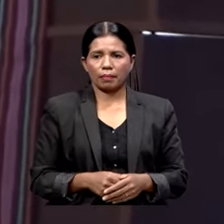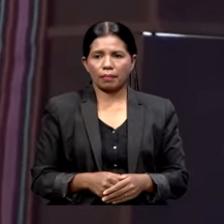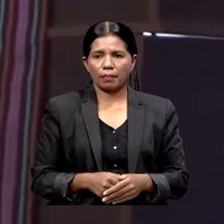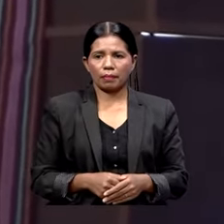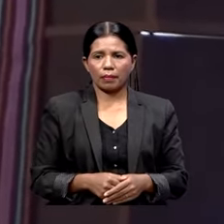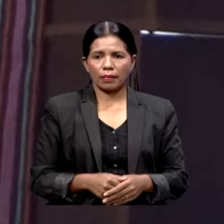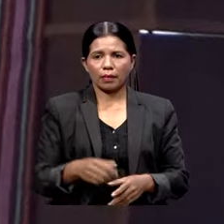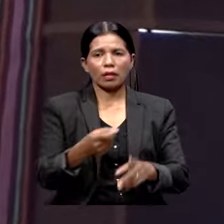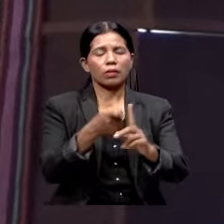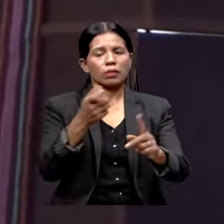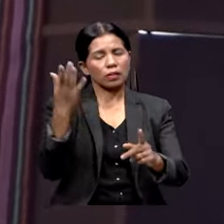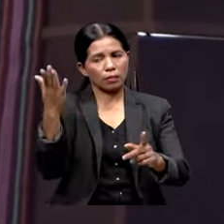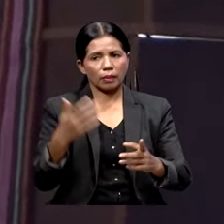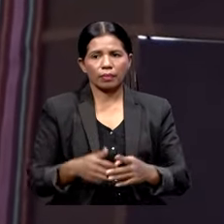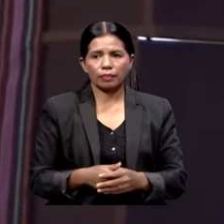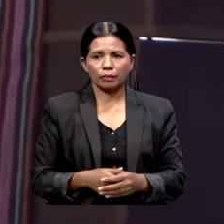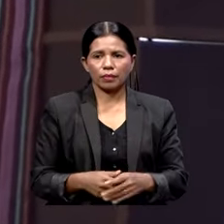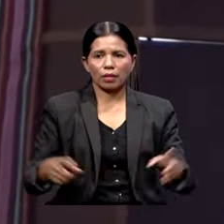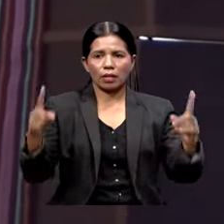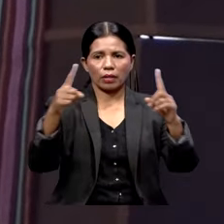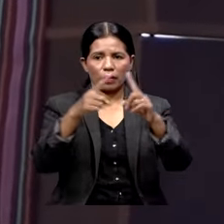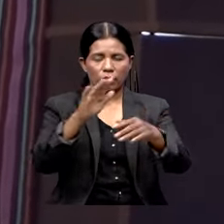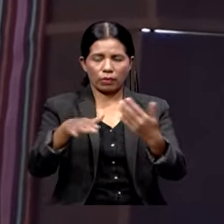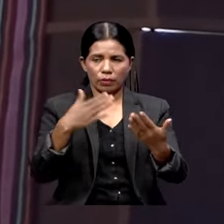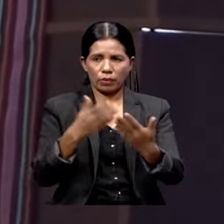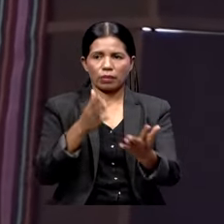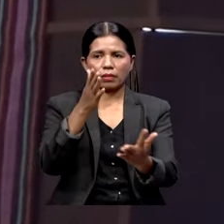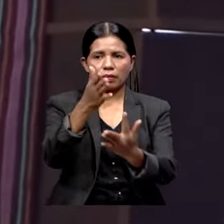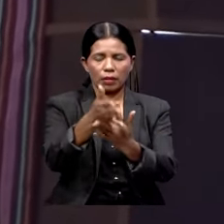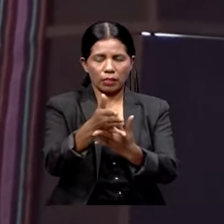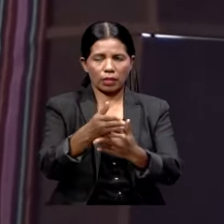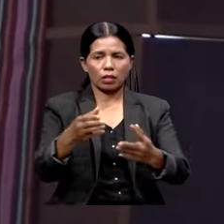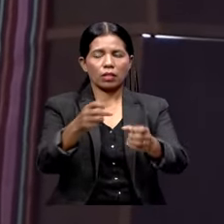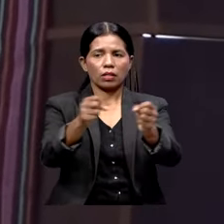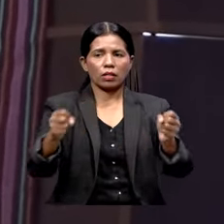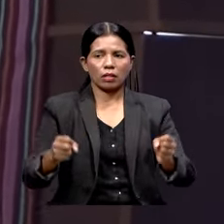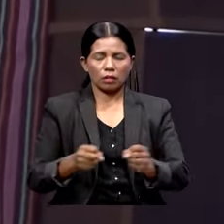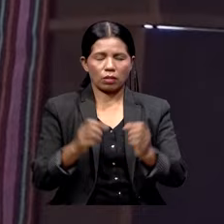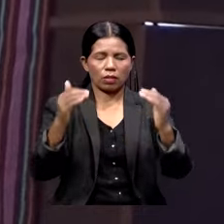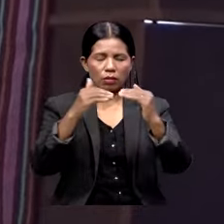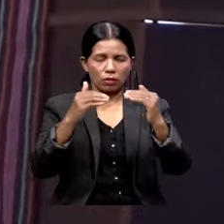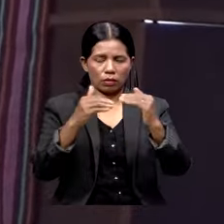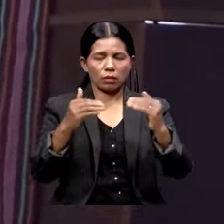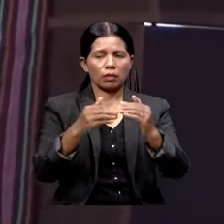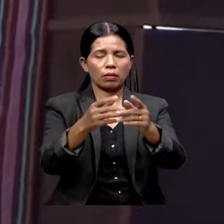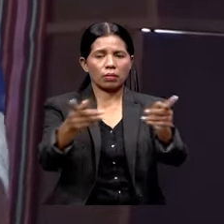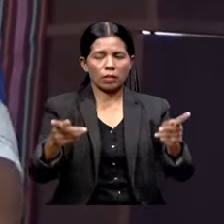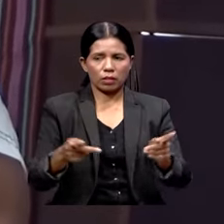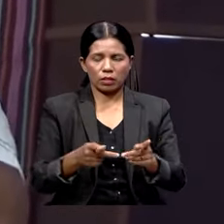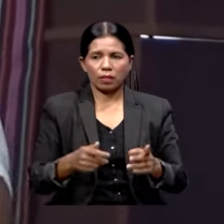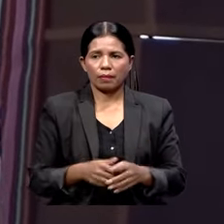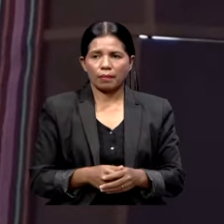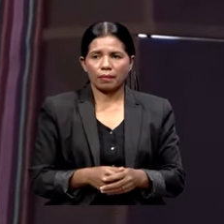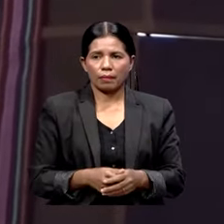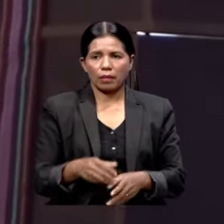E o Rússia de Mar, toda a mesa dele, que está onde é a Congresso ou Conferência Municipal. Leve a